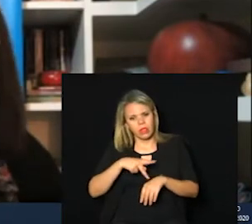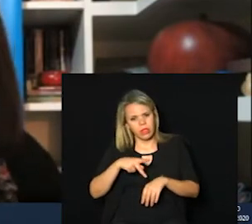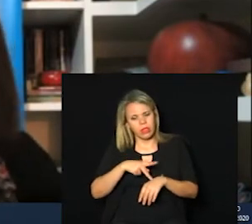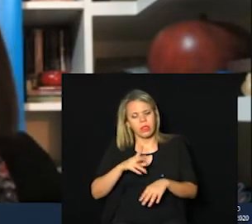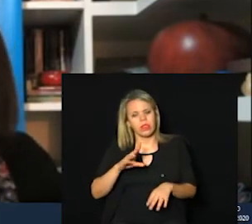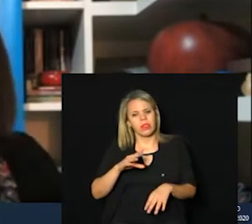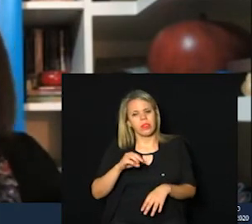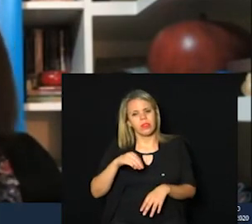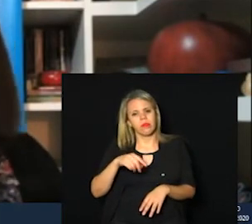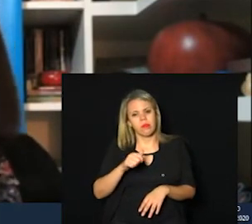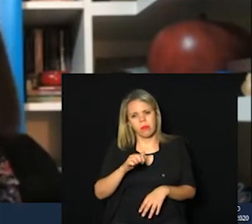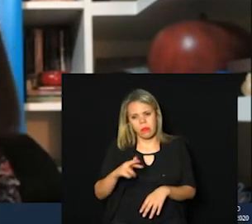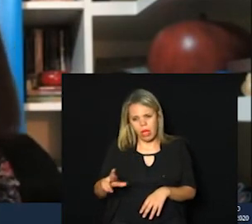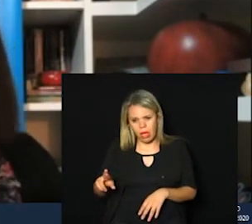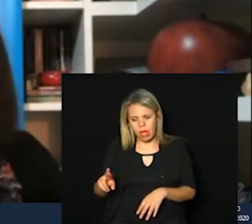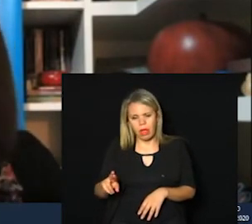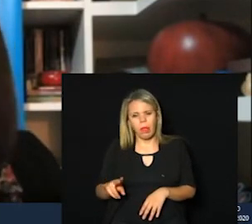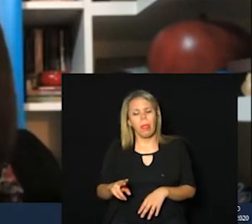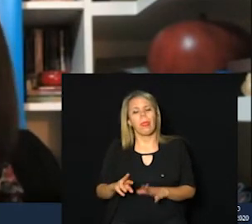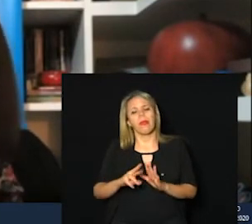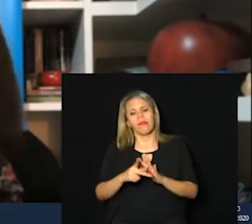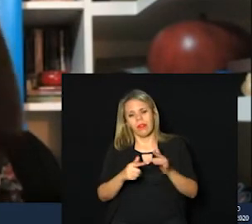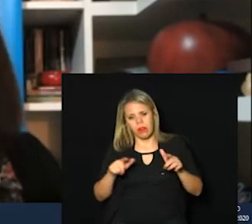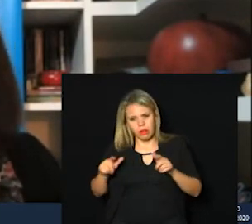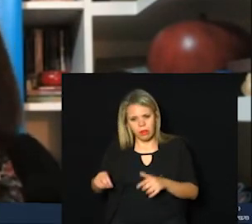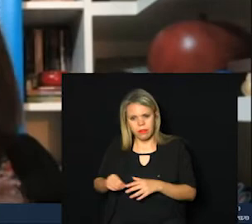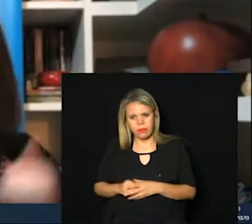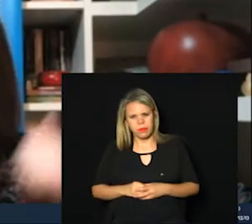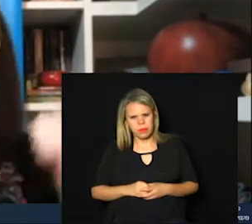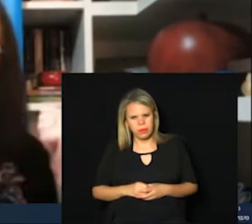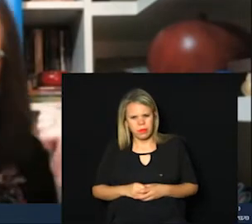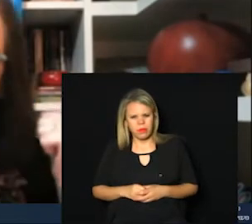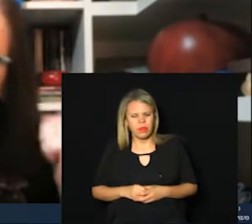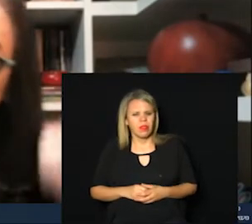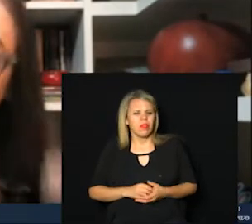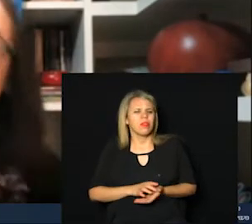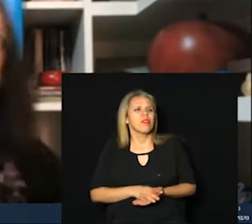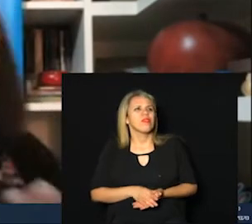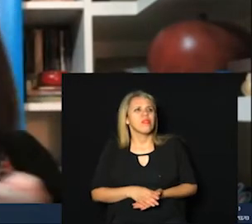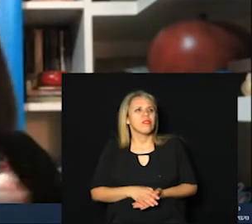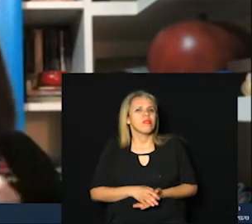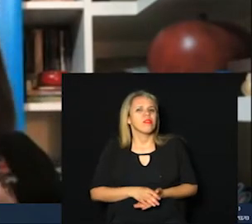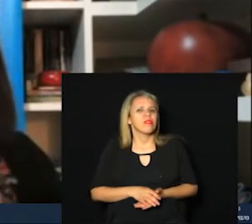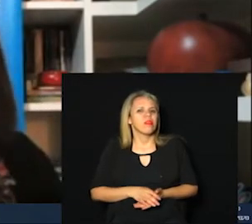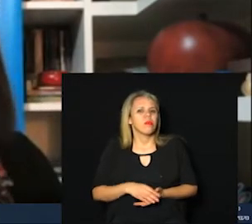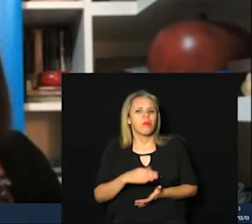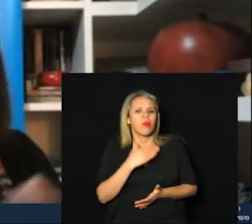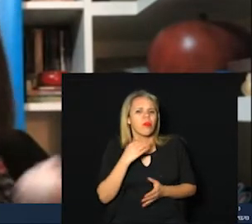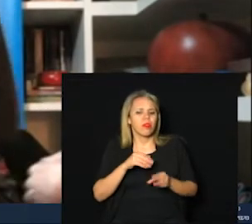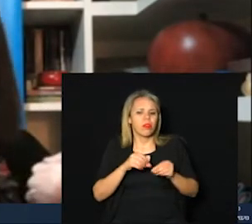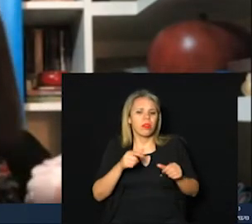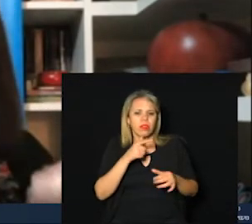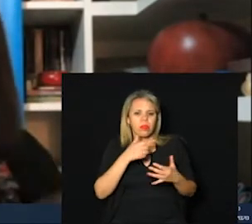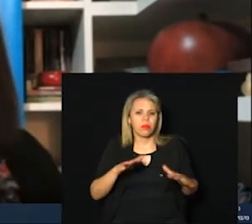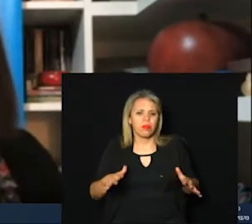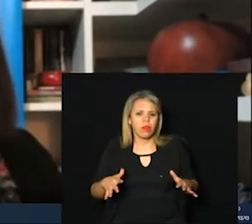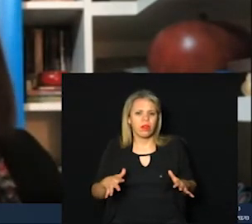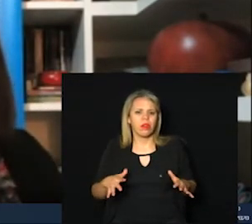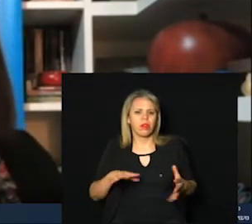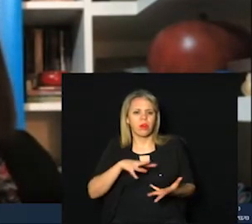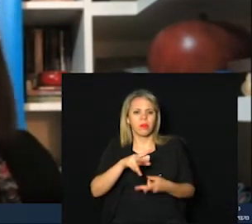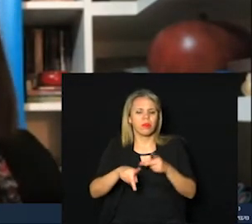Mediterrâneo. Tivemos a triste imagem do menino turco que faleceu na areia da praia, que comoveu o